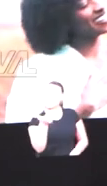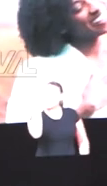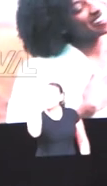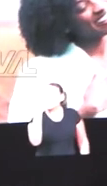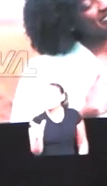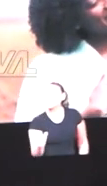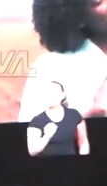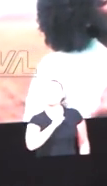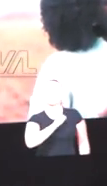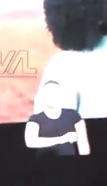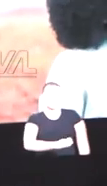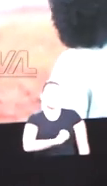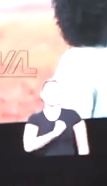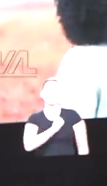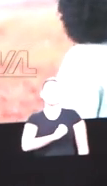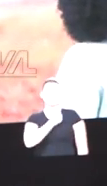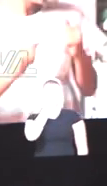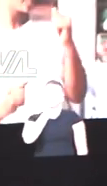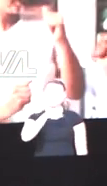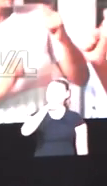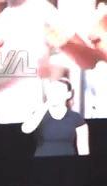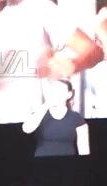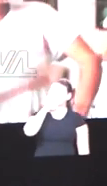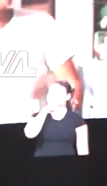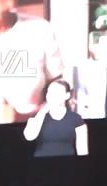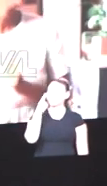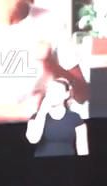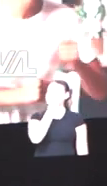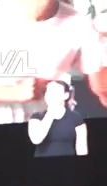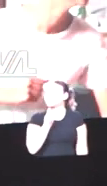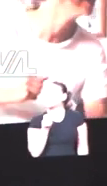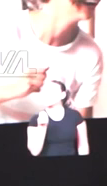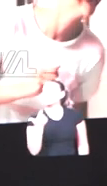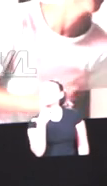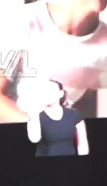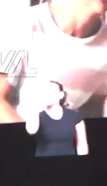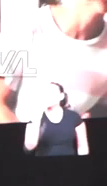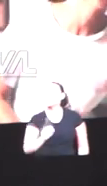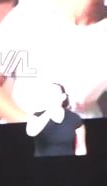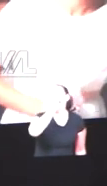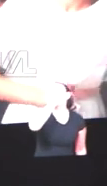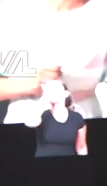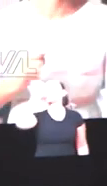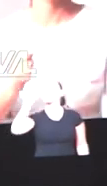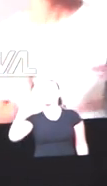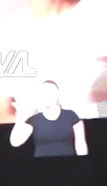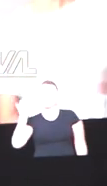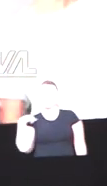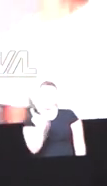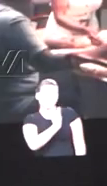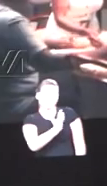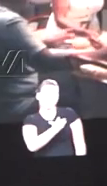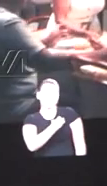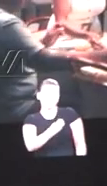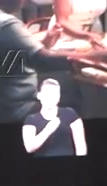proteção integral que precisam ser atendidas. Nós temos um Instituto de Meio Ambiente que precisa ter um fortalecimento e um apoio intenso dessa